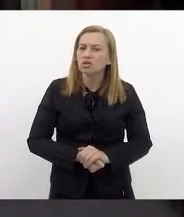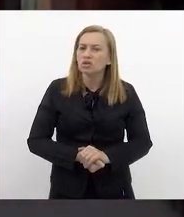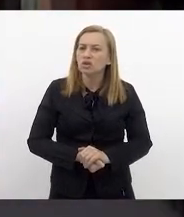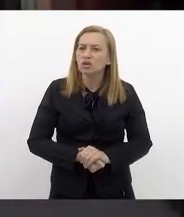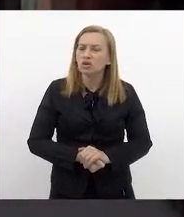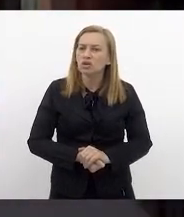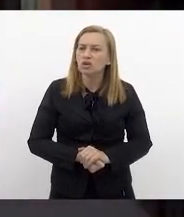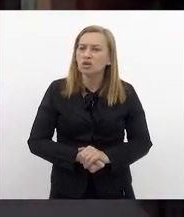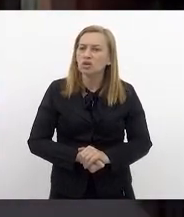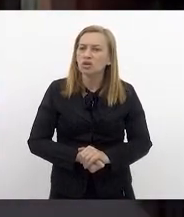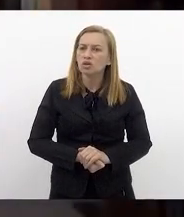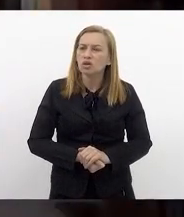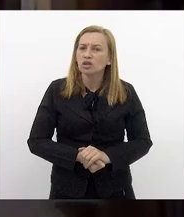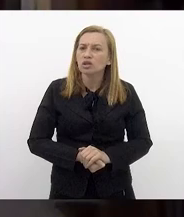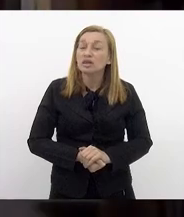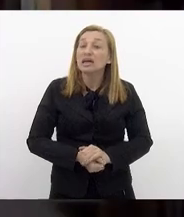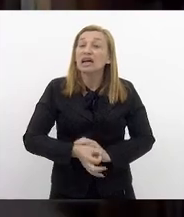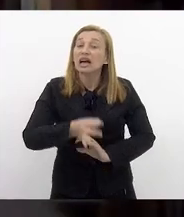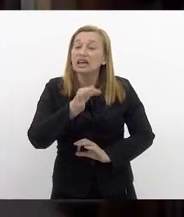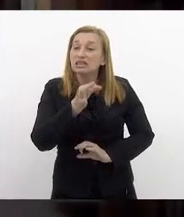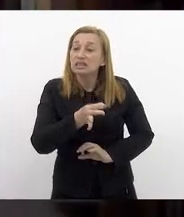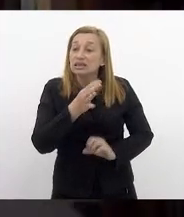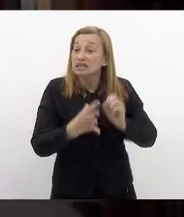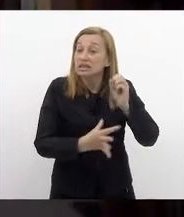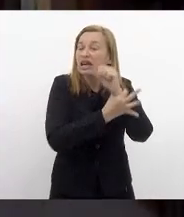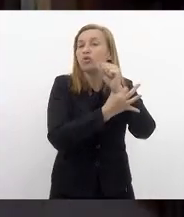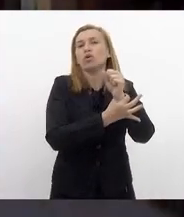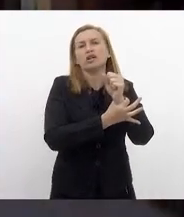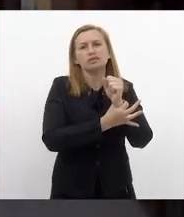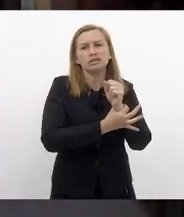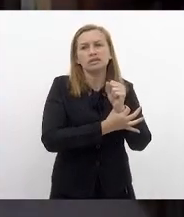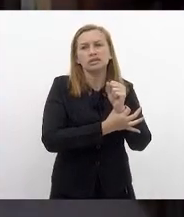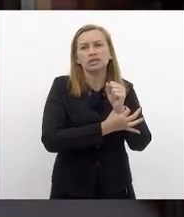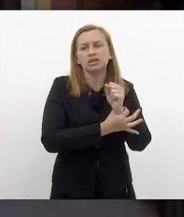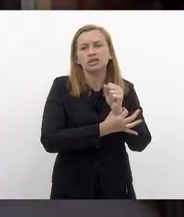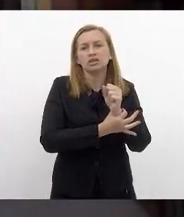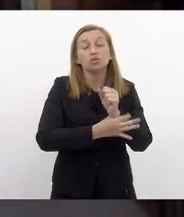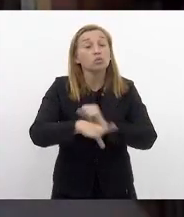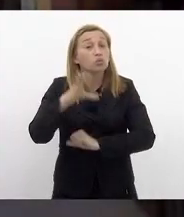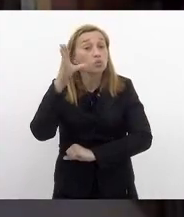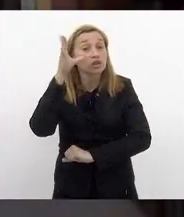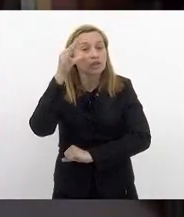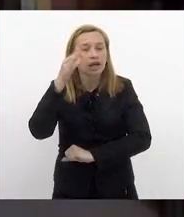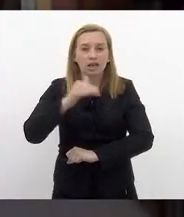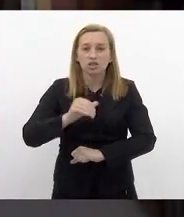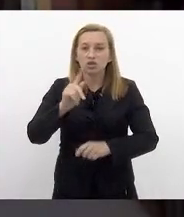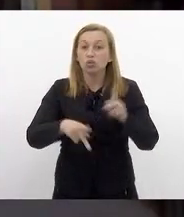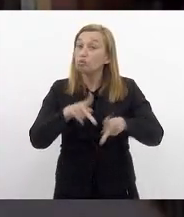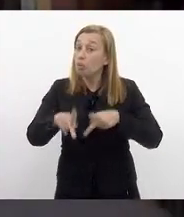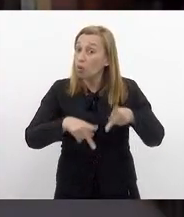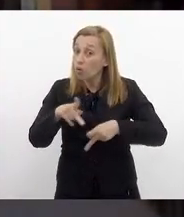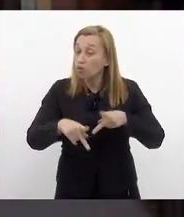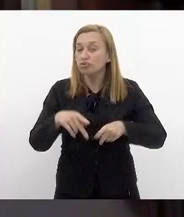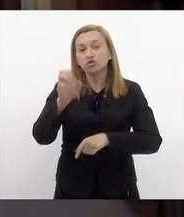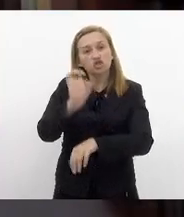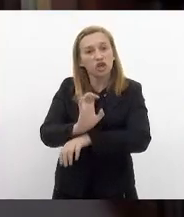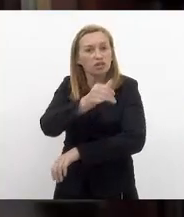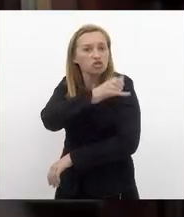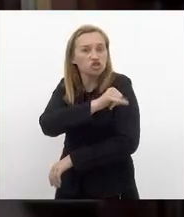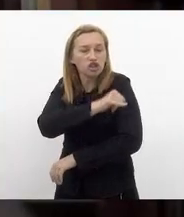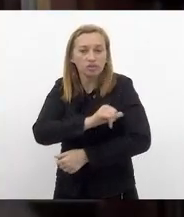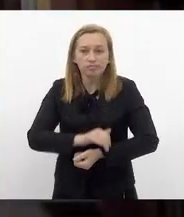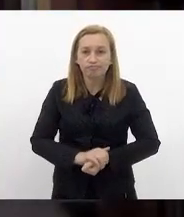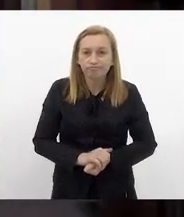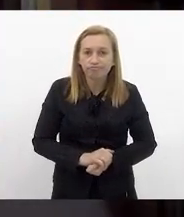tudo, esteja garantido os interesses da população do estado do Rio de